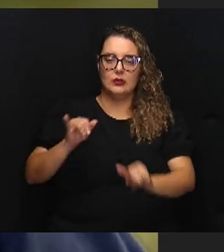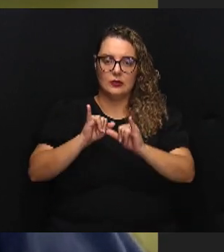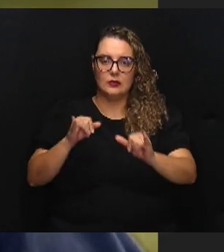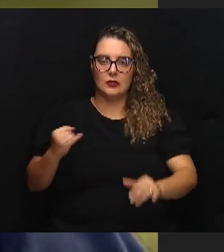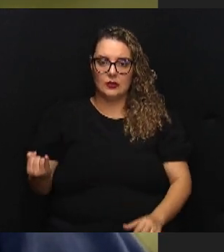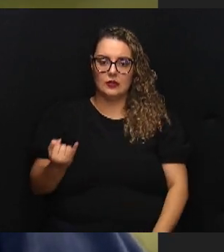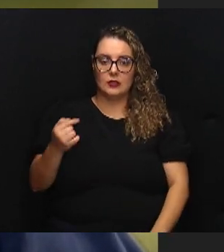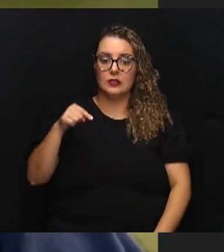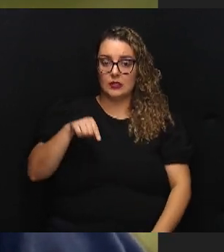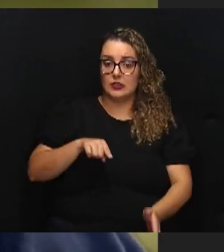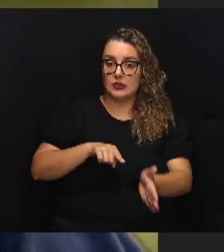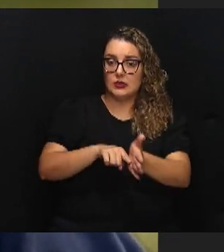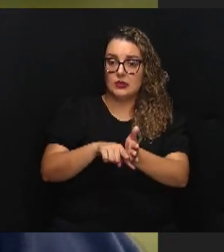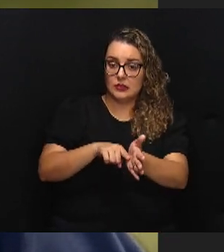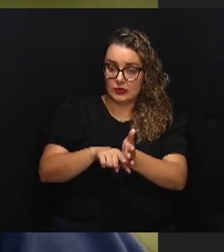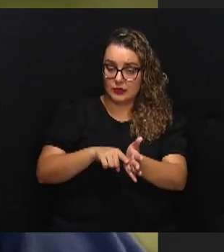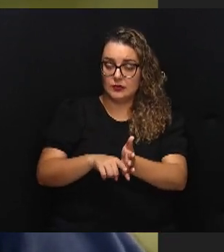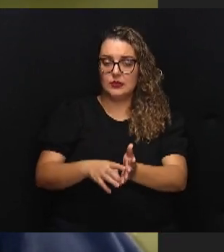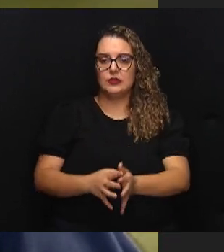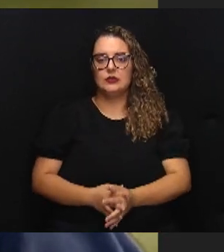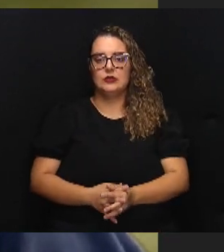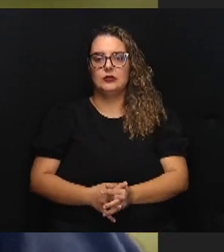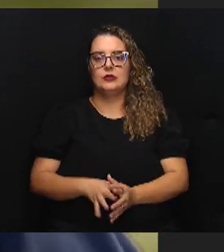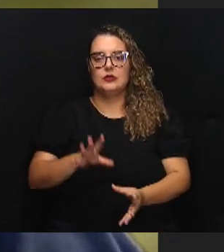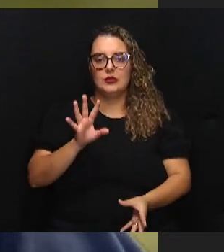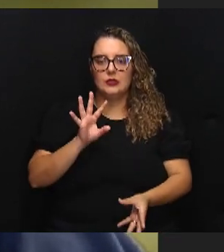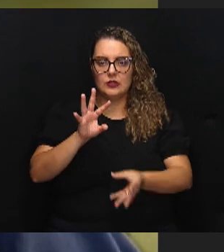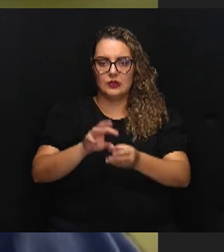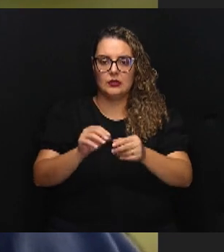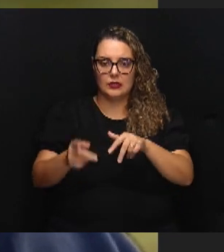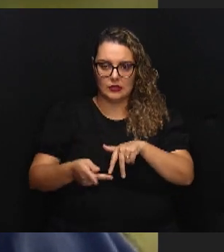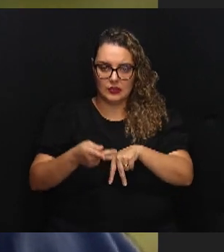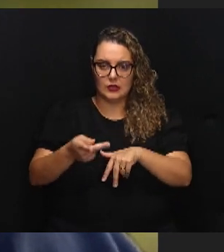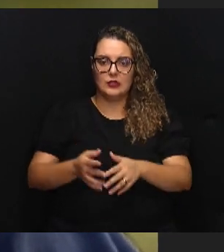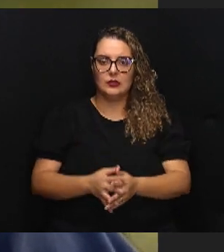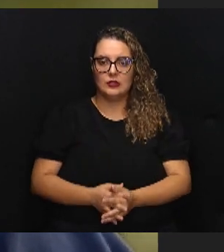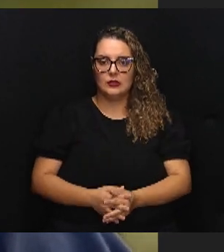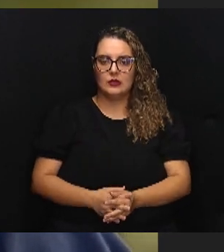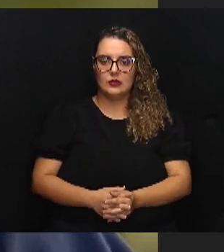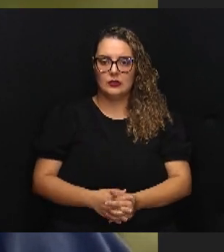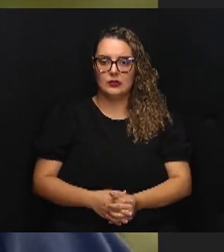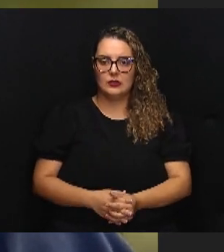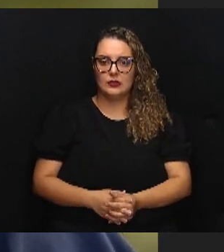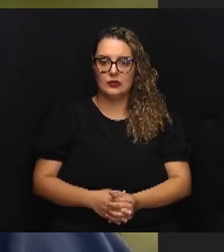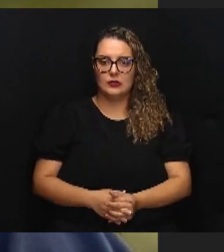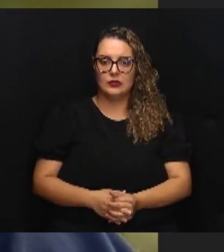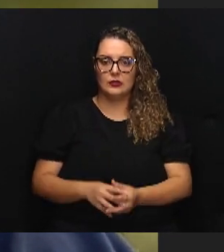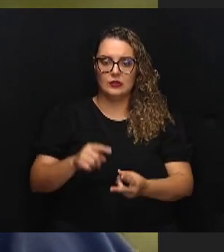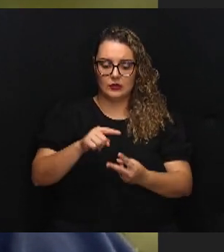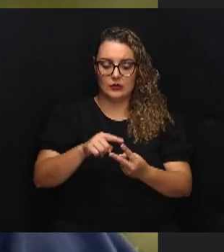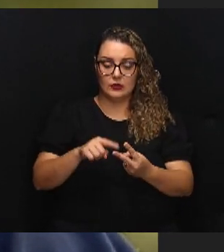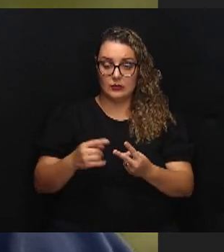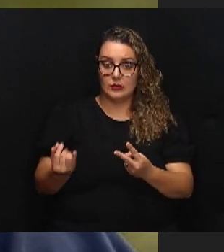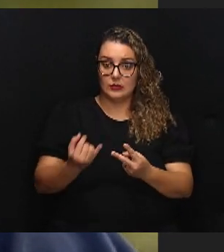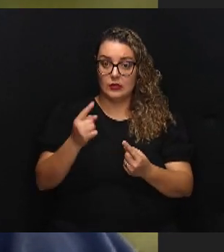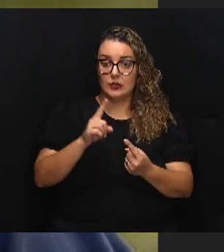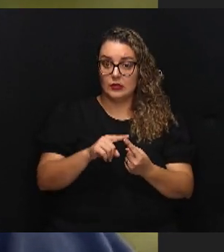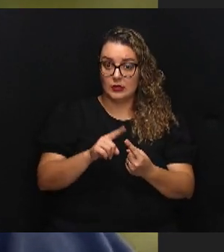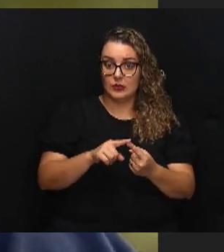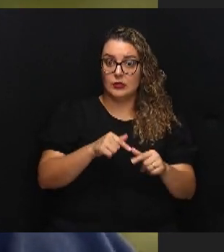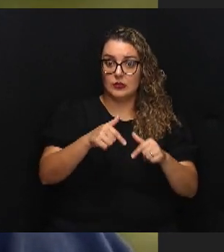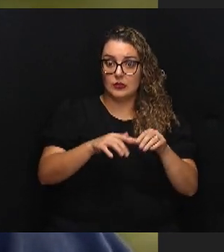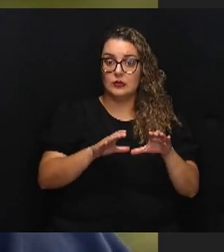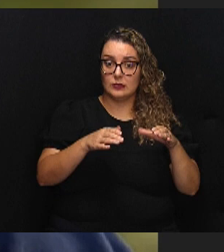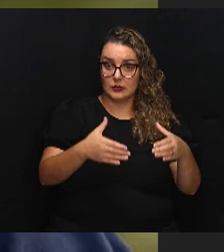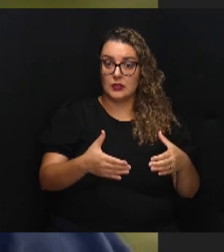essa pesquisa, para concluir minha fala, dois pontos muito importantes. O trabalho em equipe,